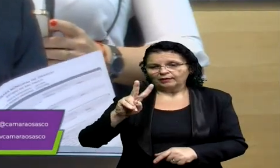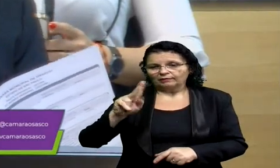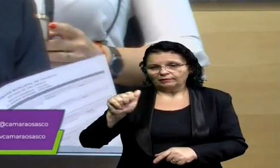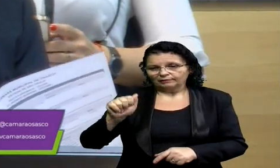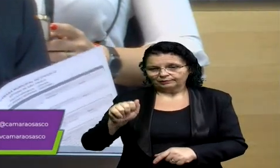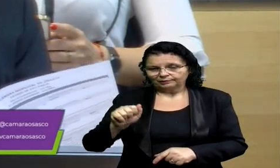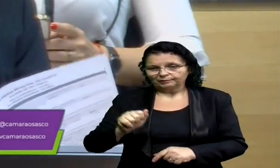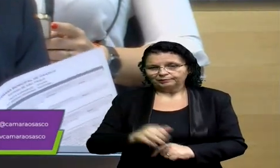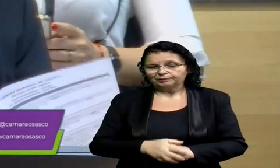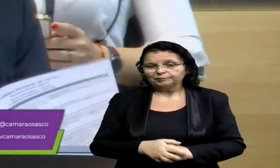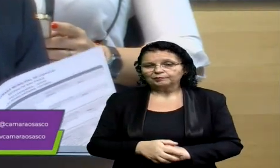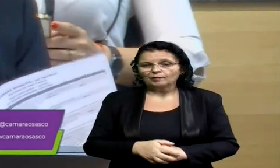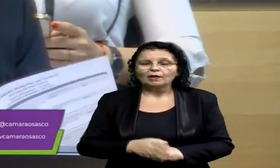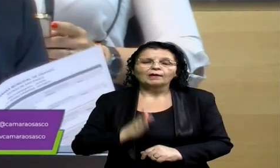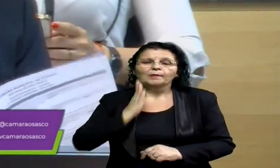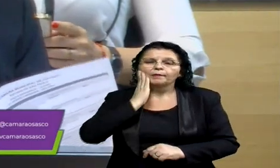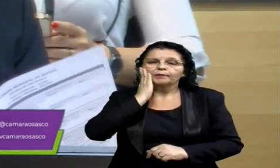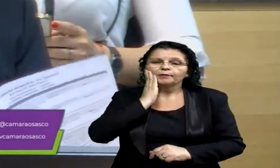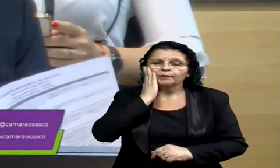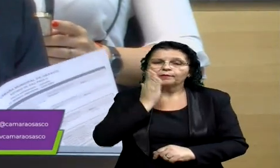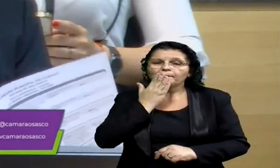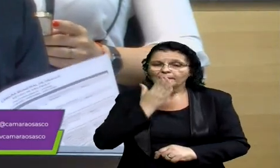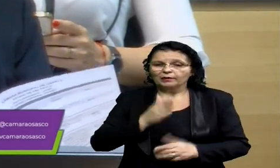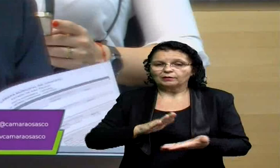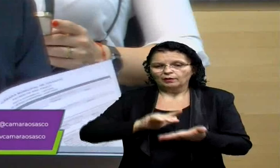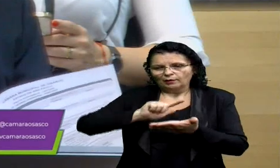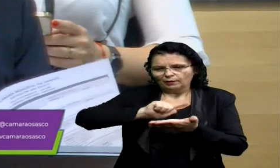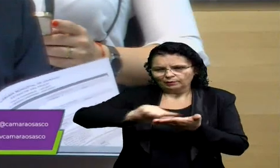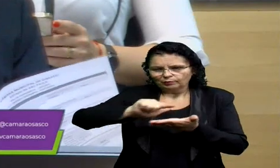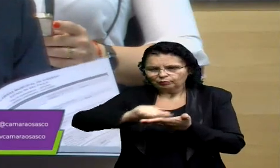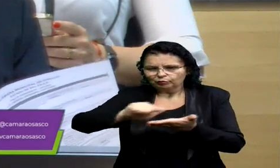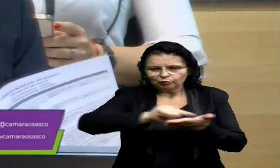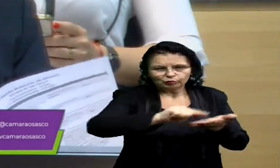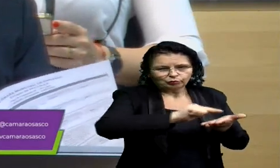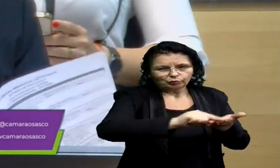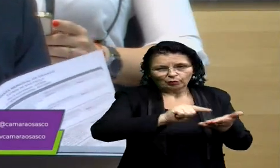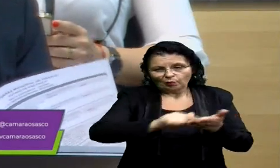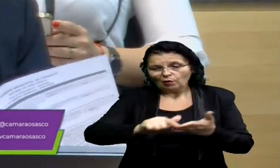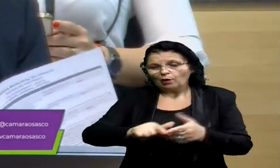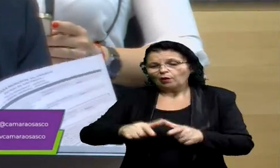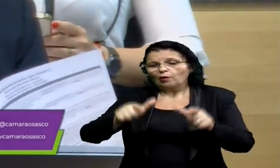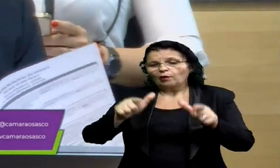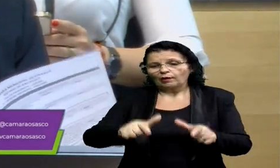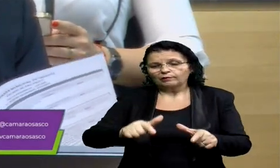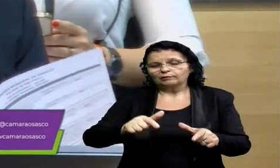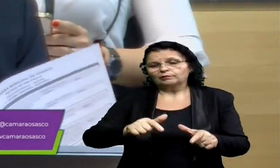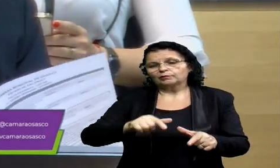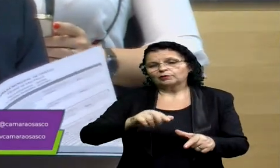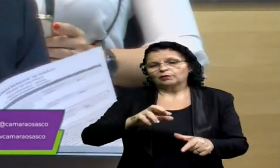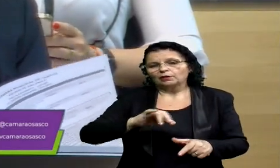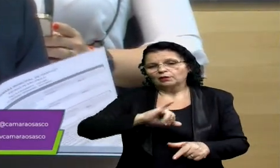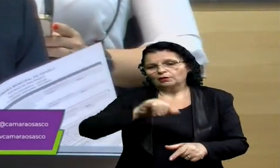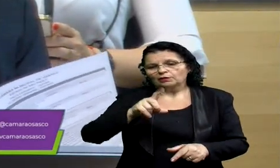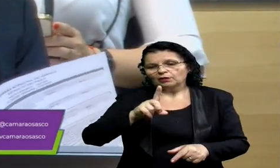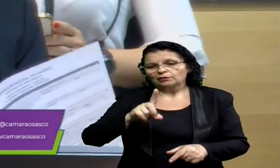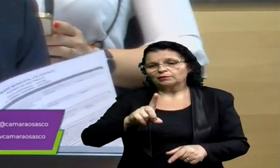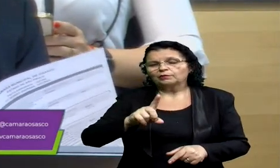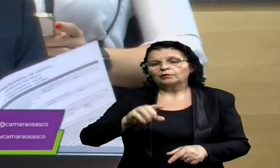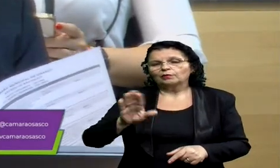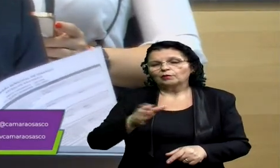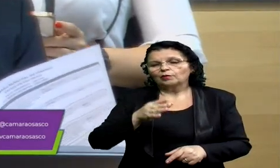Paulo Júnior que solicita limpeza geral e capinação no Jardim Roberto indicação da vereadora pastora Cristiane